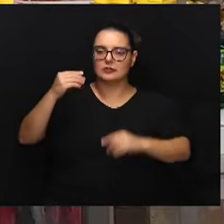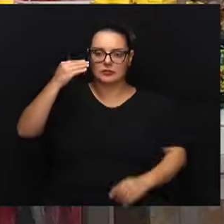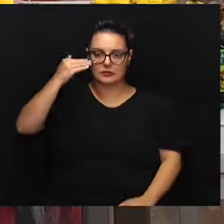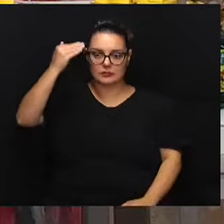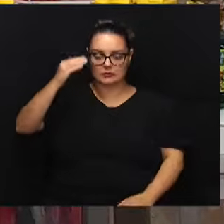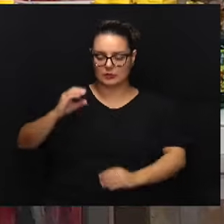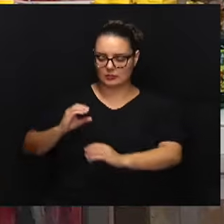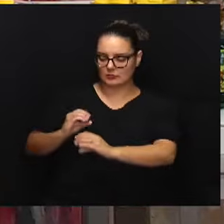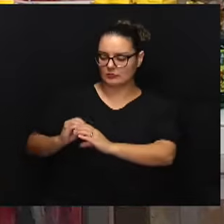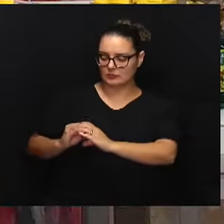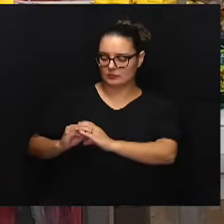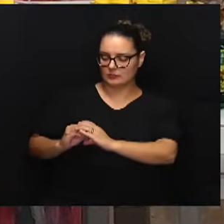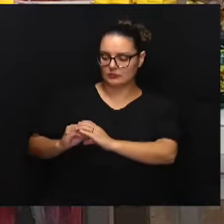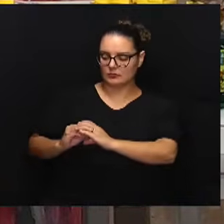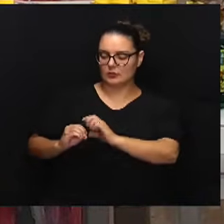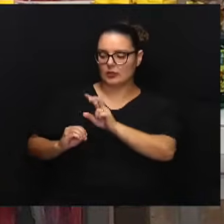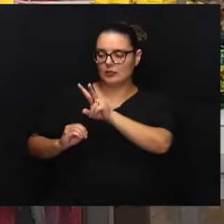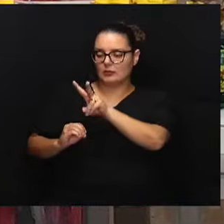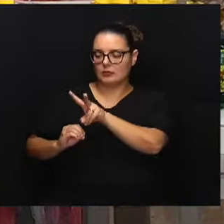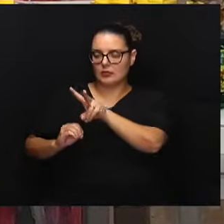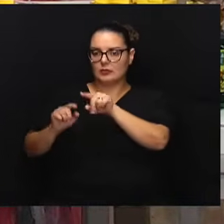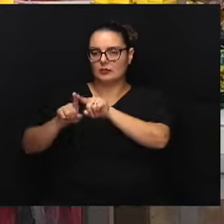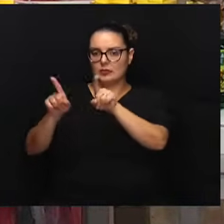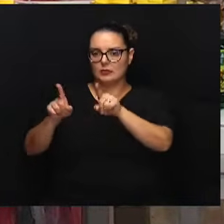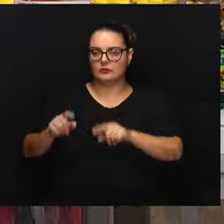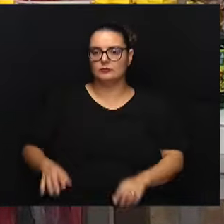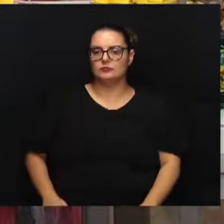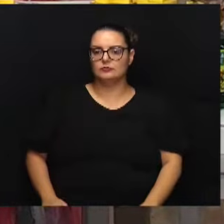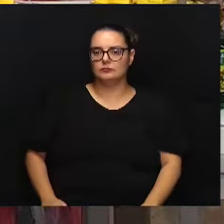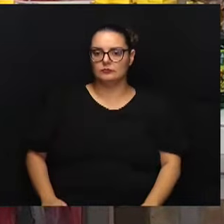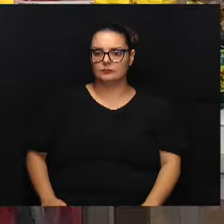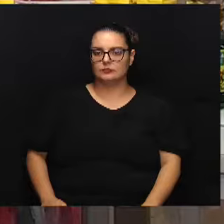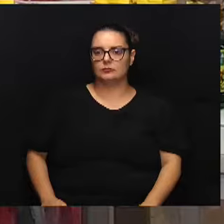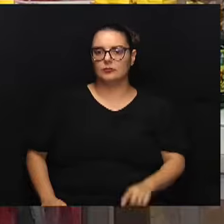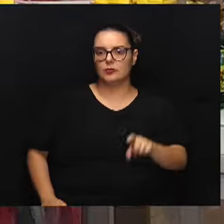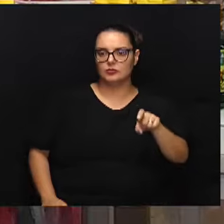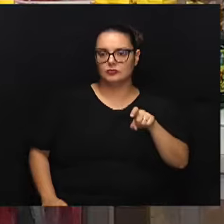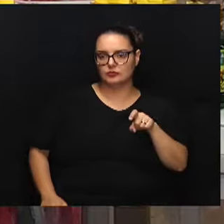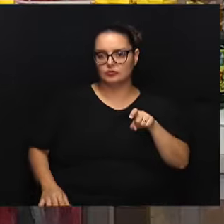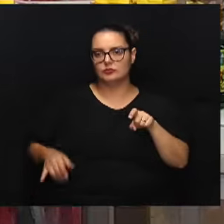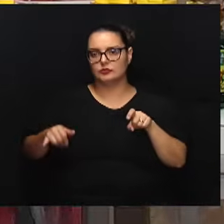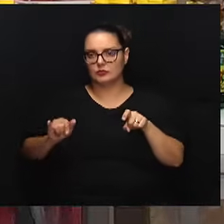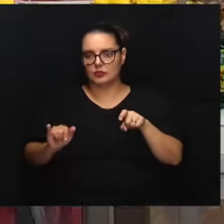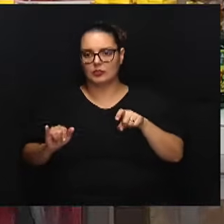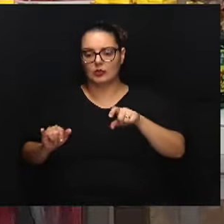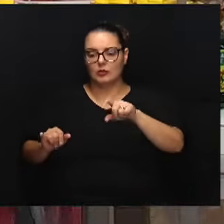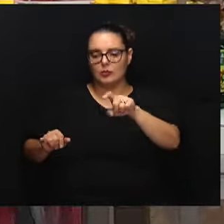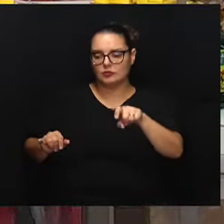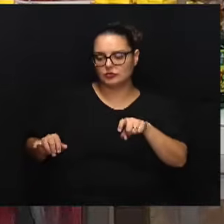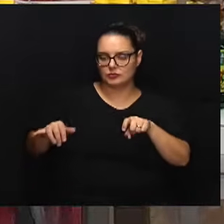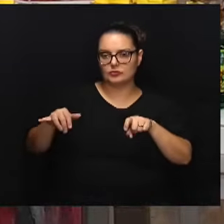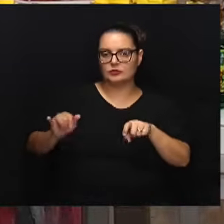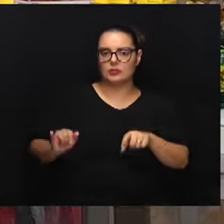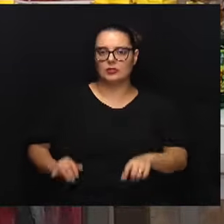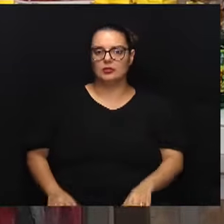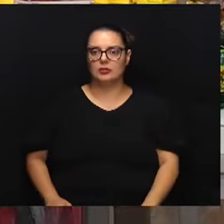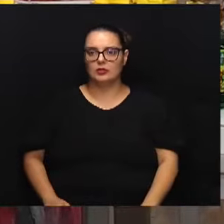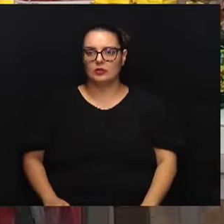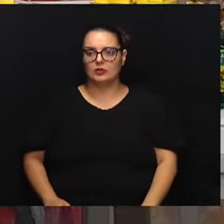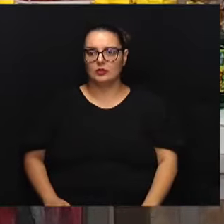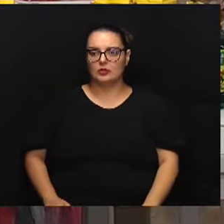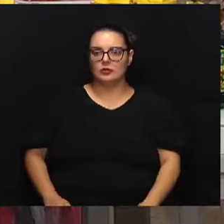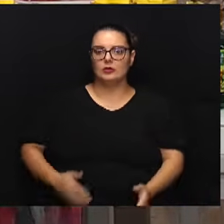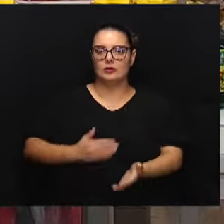Agora a gente só vai fechar os pontos, ponto X, ponto Y, ponto X, ponto Y. A gente só vai fechar esses pontos. Vamos começar a